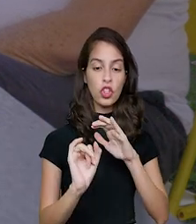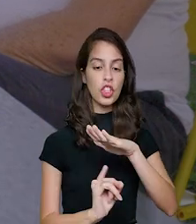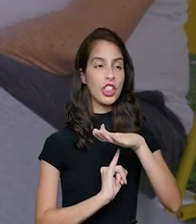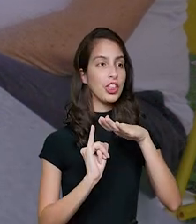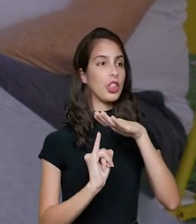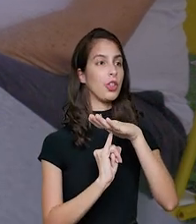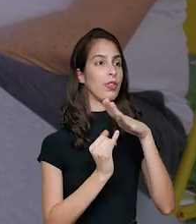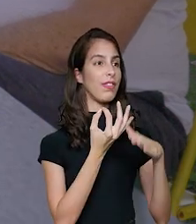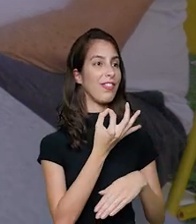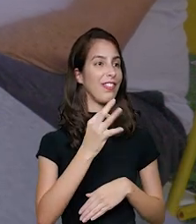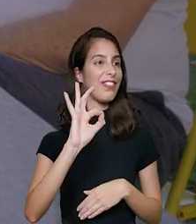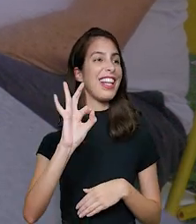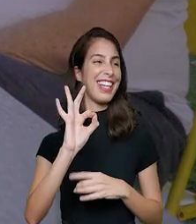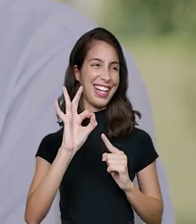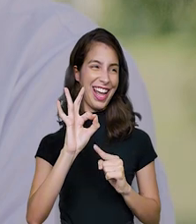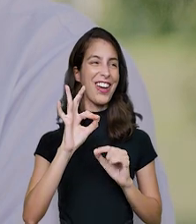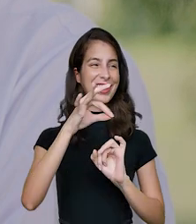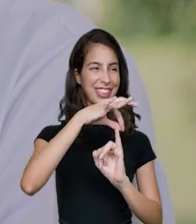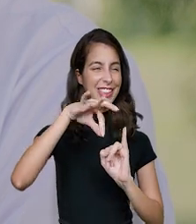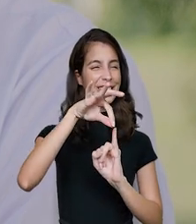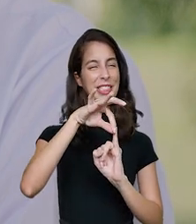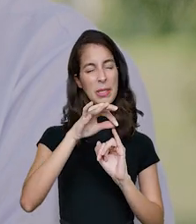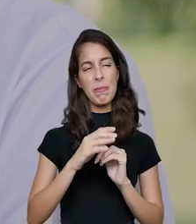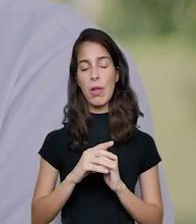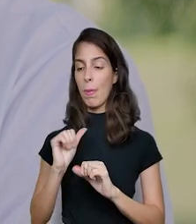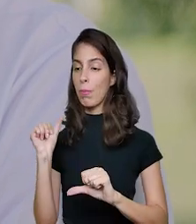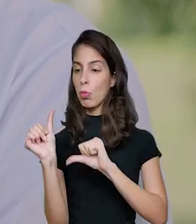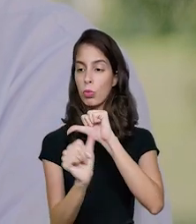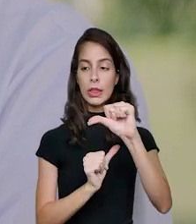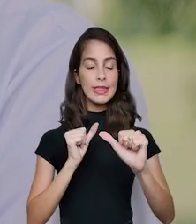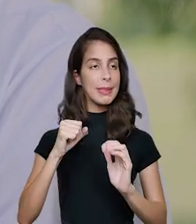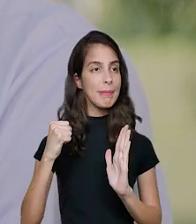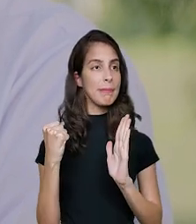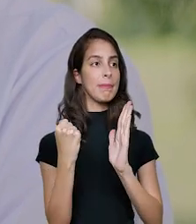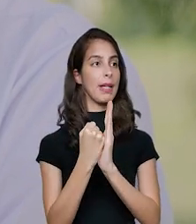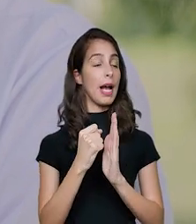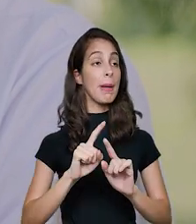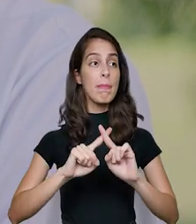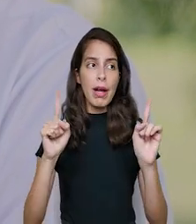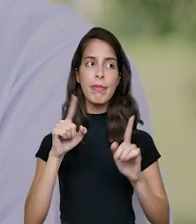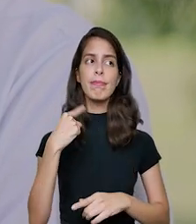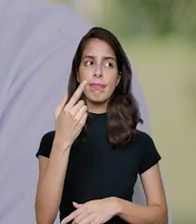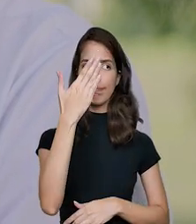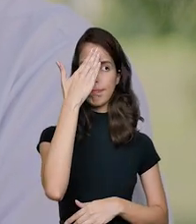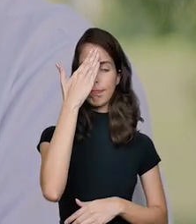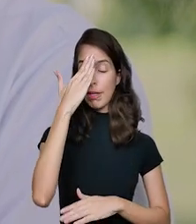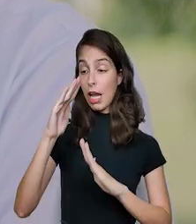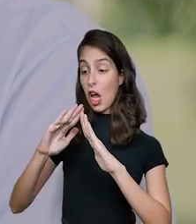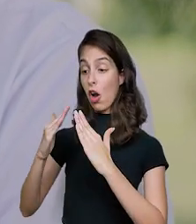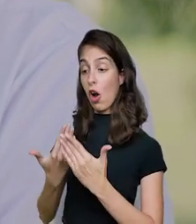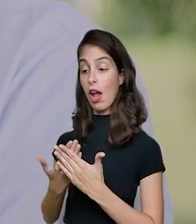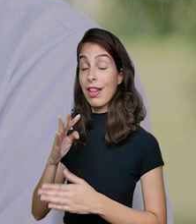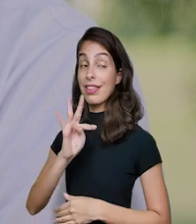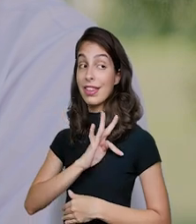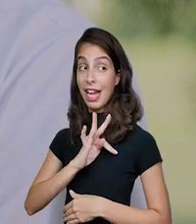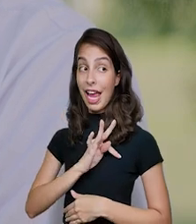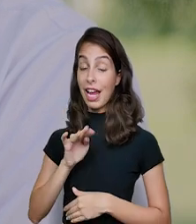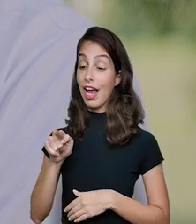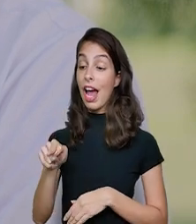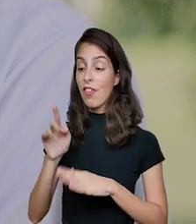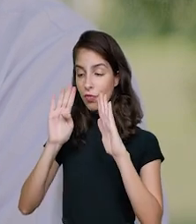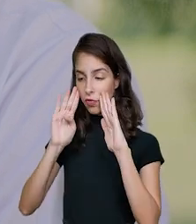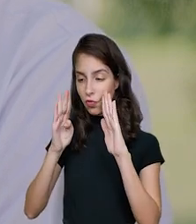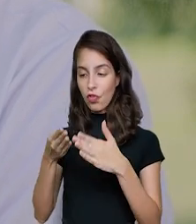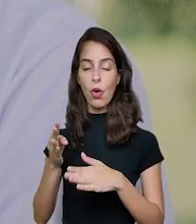técnica e né dentro da da sua estrutura e condições como como a instituição de educação profissional né de formação de